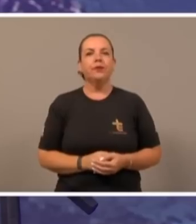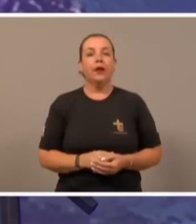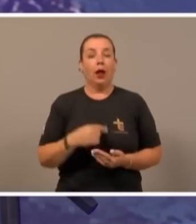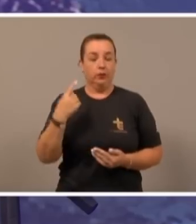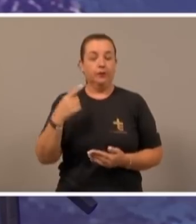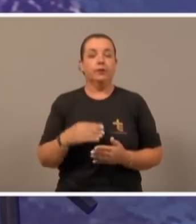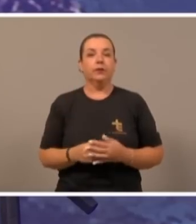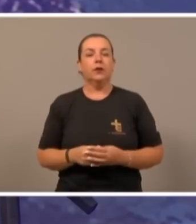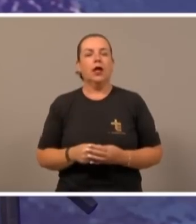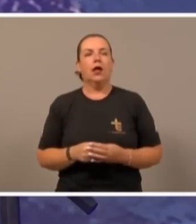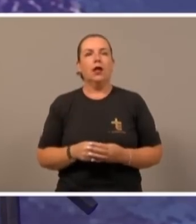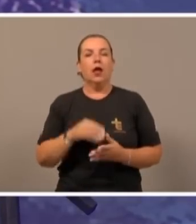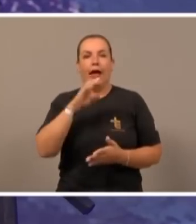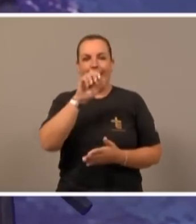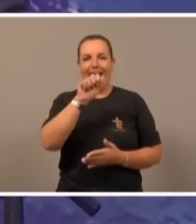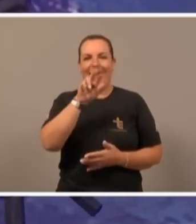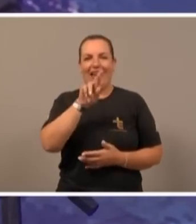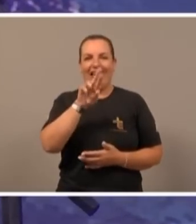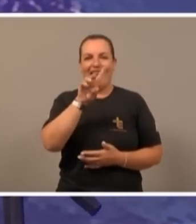cardeal,